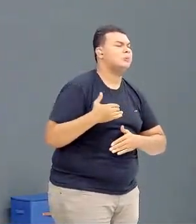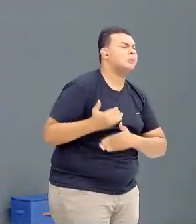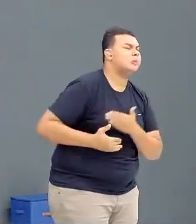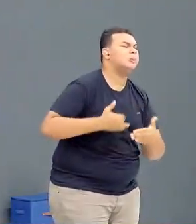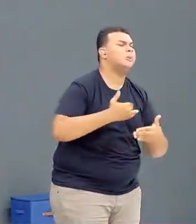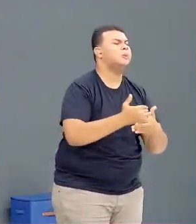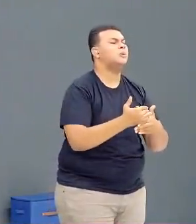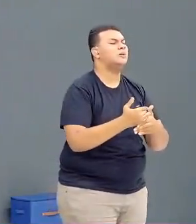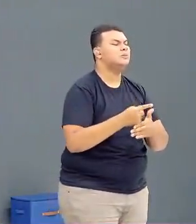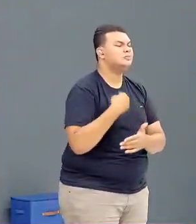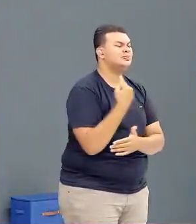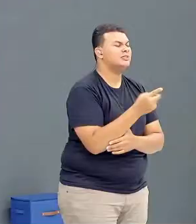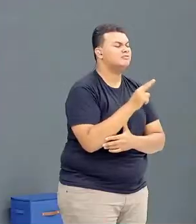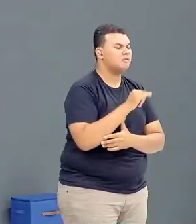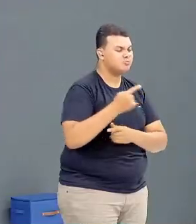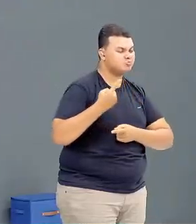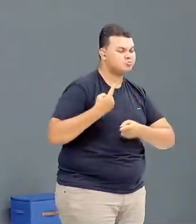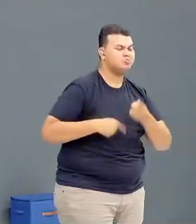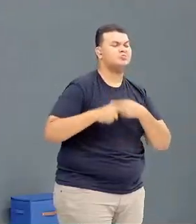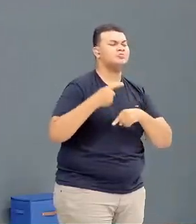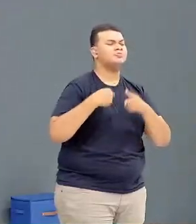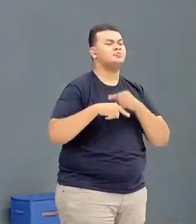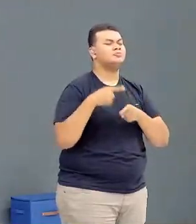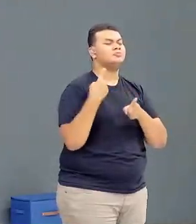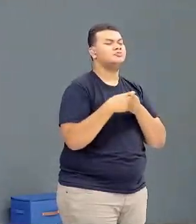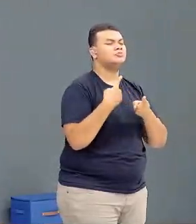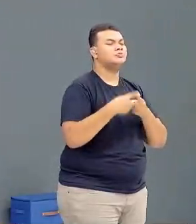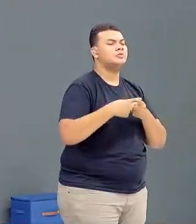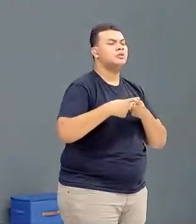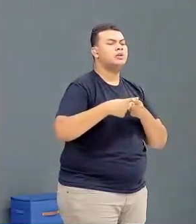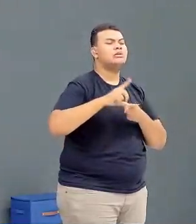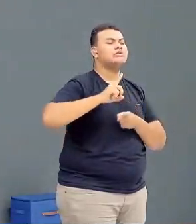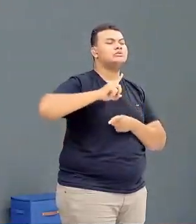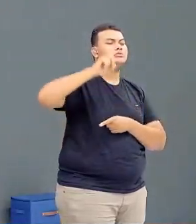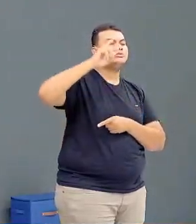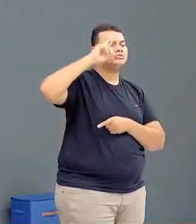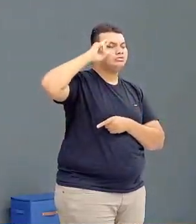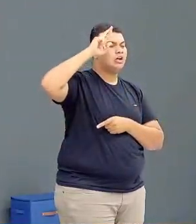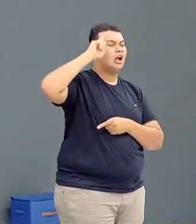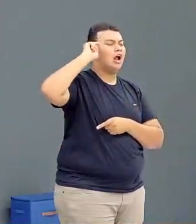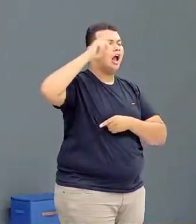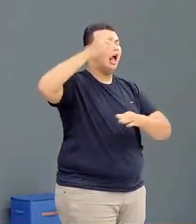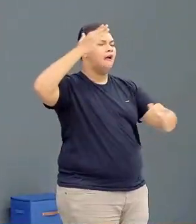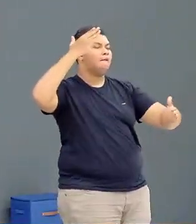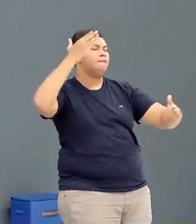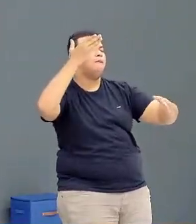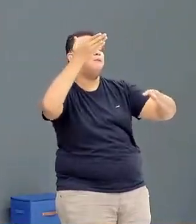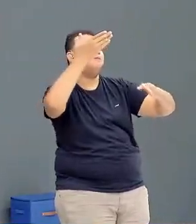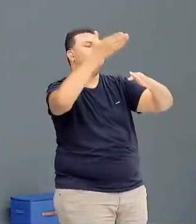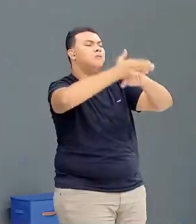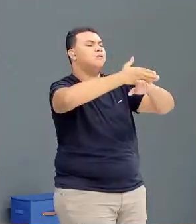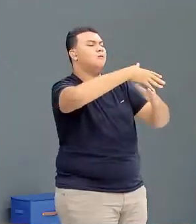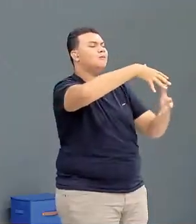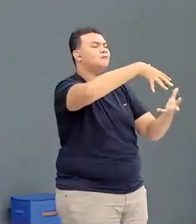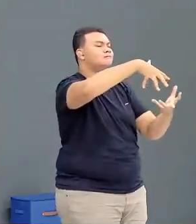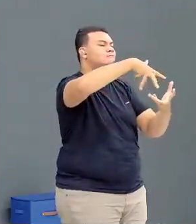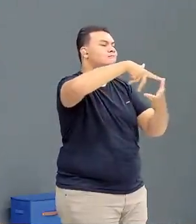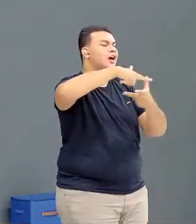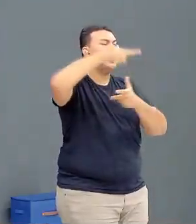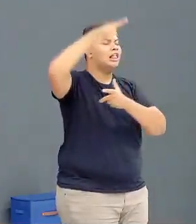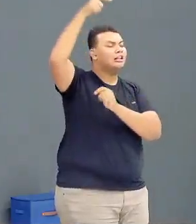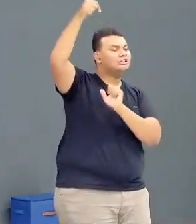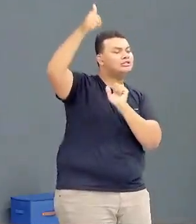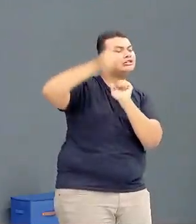vamos progredir, vamos prevalecer, porque maior é aquele que está conosco do que aquele que está no mundo. Essa